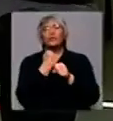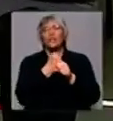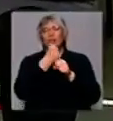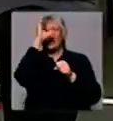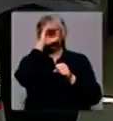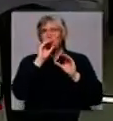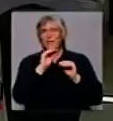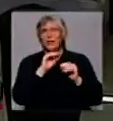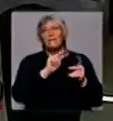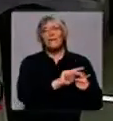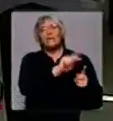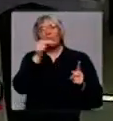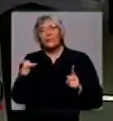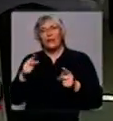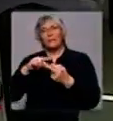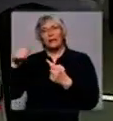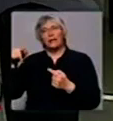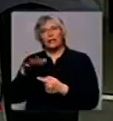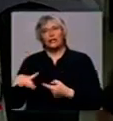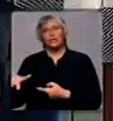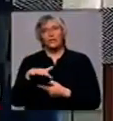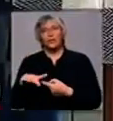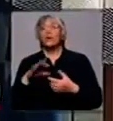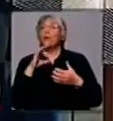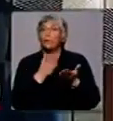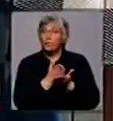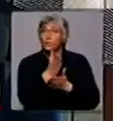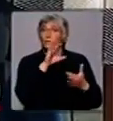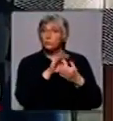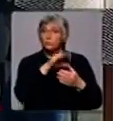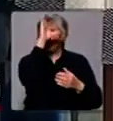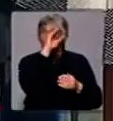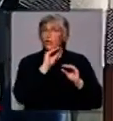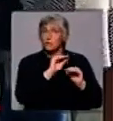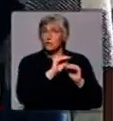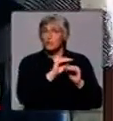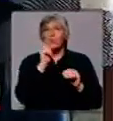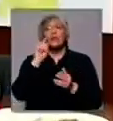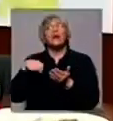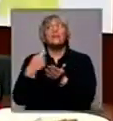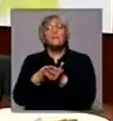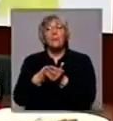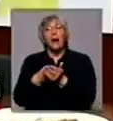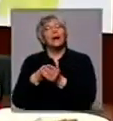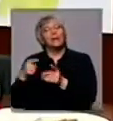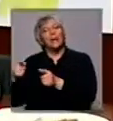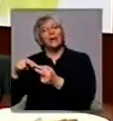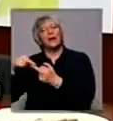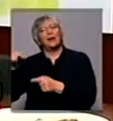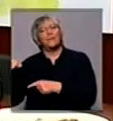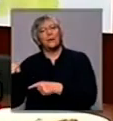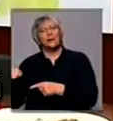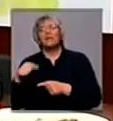as autarquias. Mantêm o vínculo ao Ministério, mas quem paga são os municípios. Ou seja, vamos lhe chamar